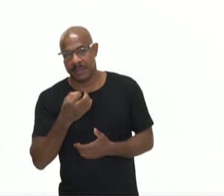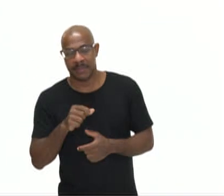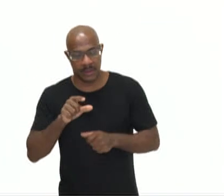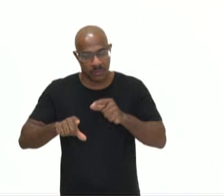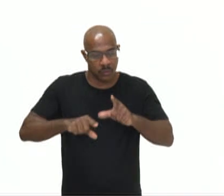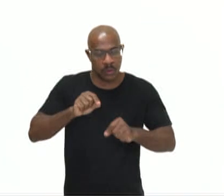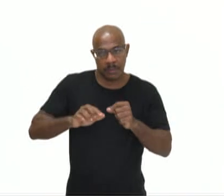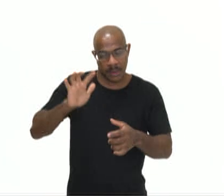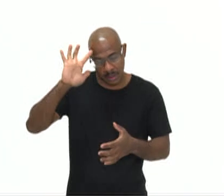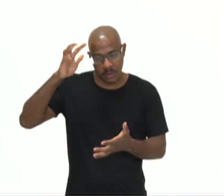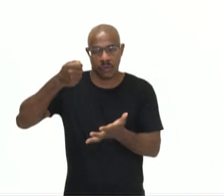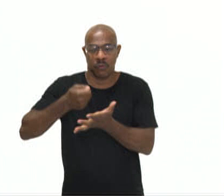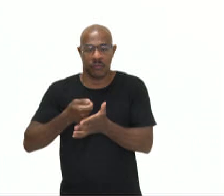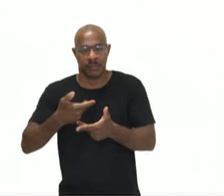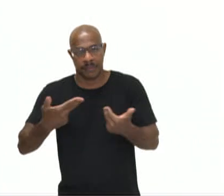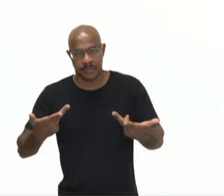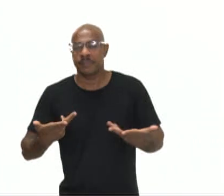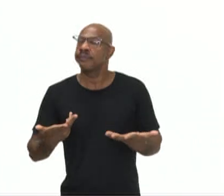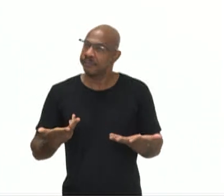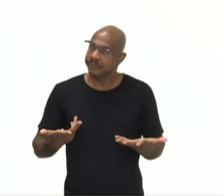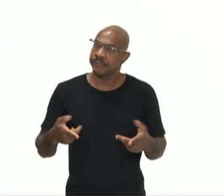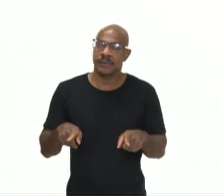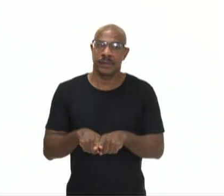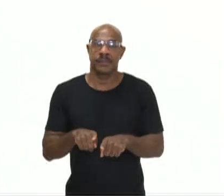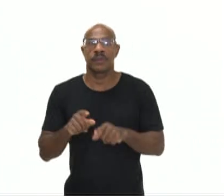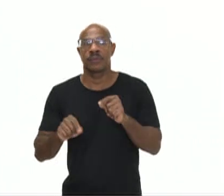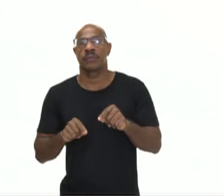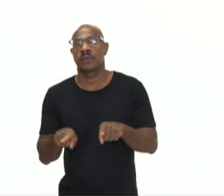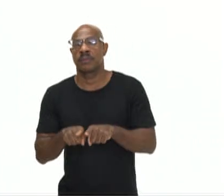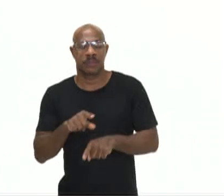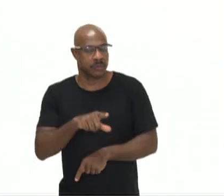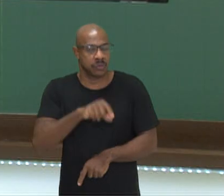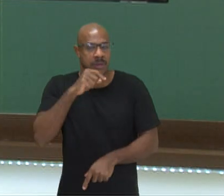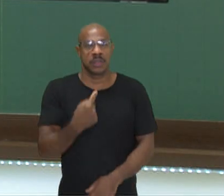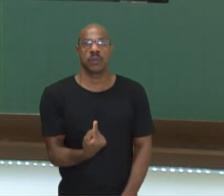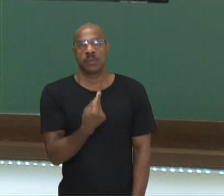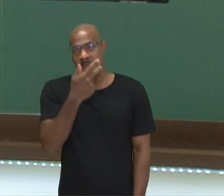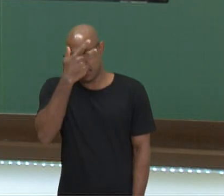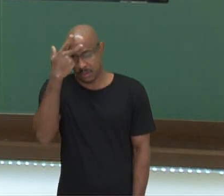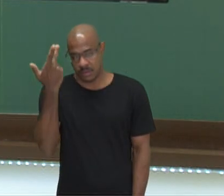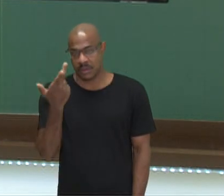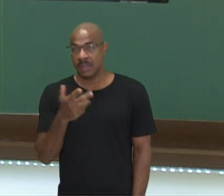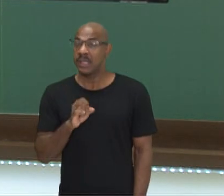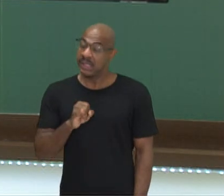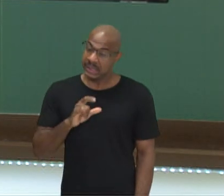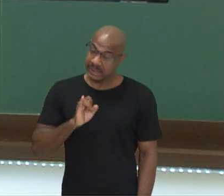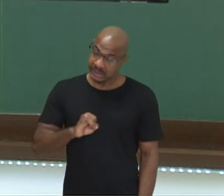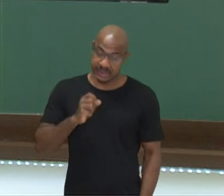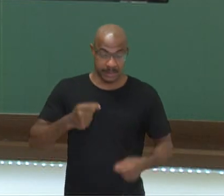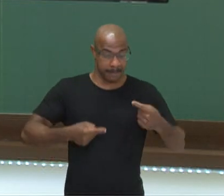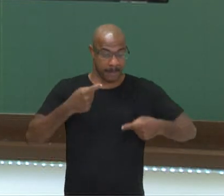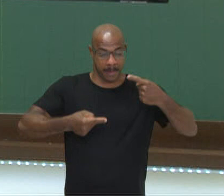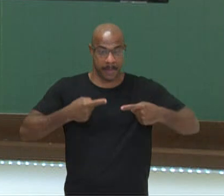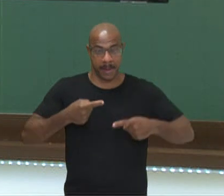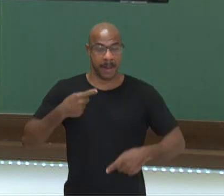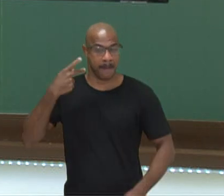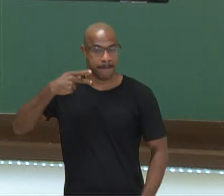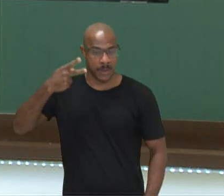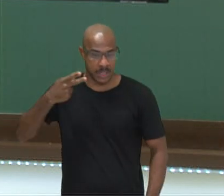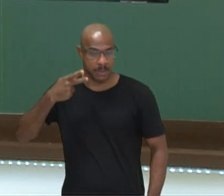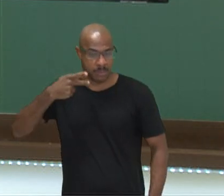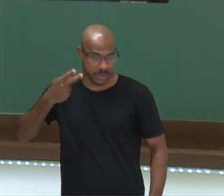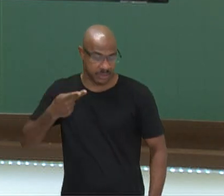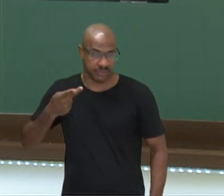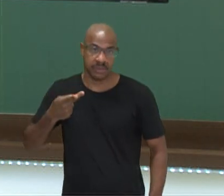uma solução, de uma atitude ou até de um candidato. Isso mesmo, se é um debate político, é aceitar ou não um